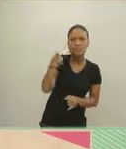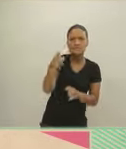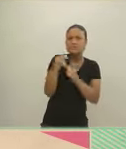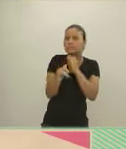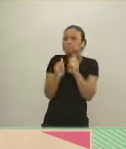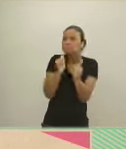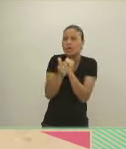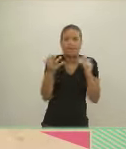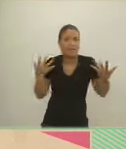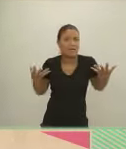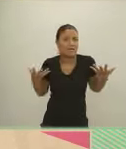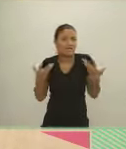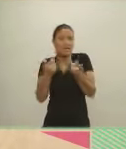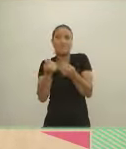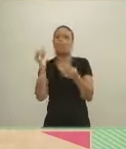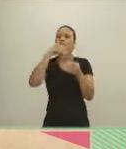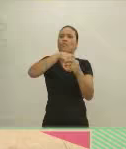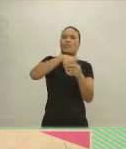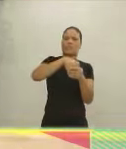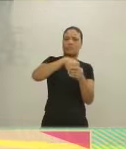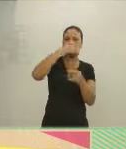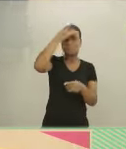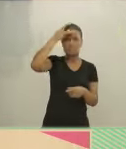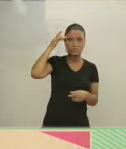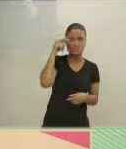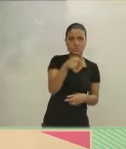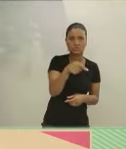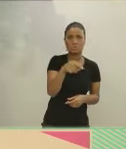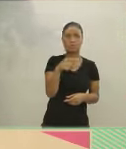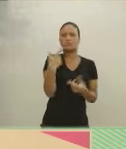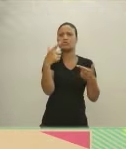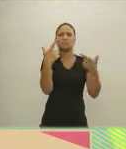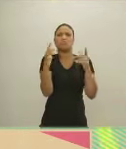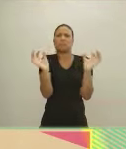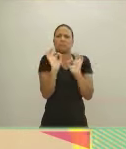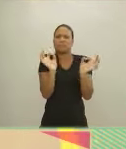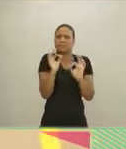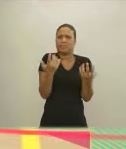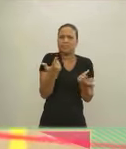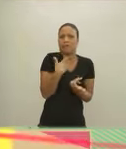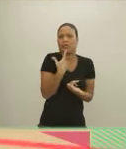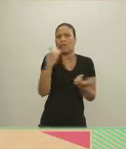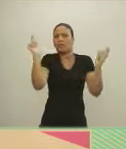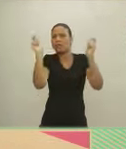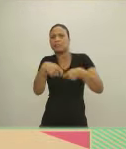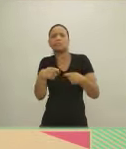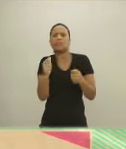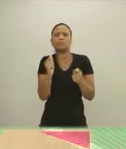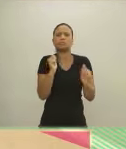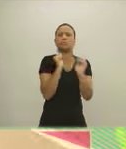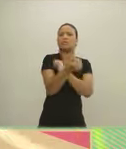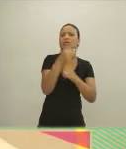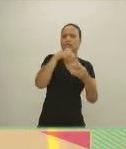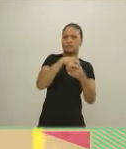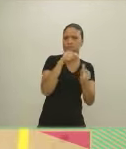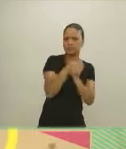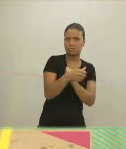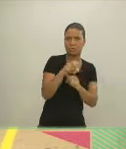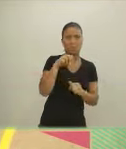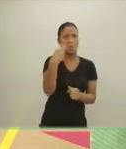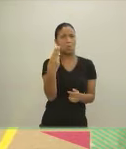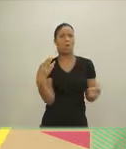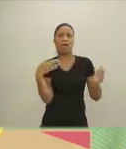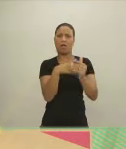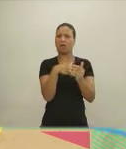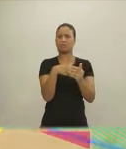um esporte maravilhoso que inclui pessoas que não têm nenhuma outra possibilidade de praticar esporte ou até de de se